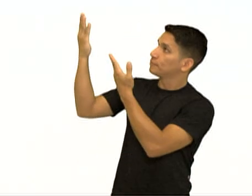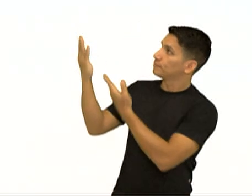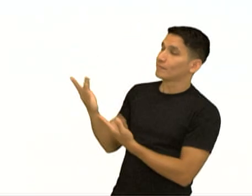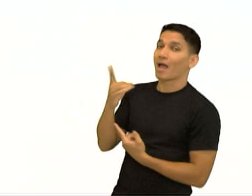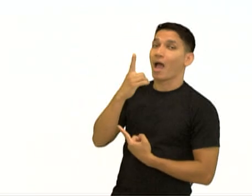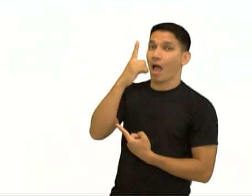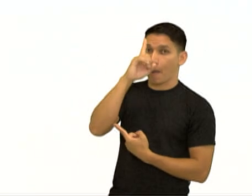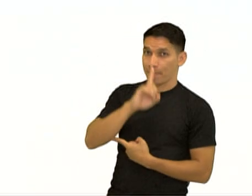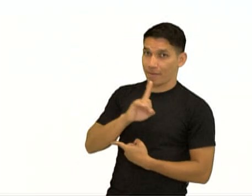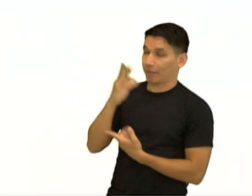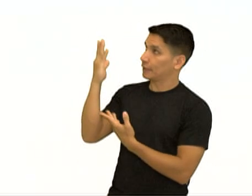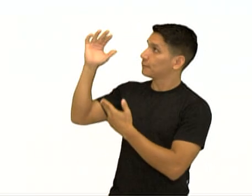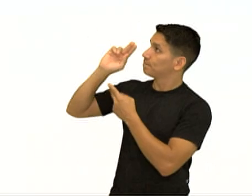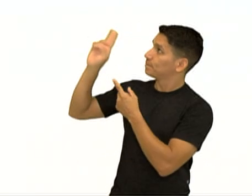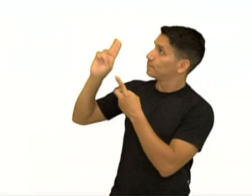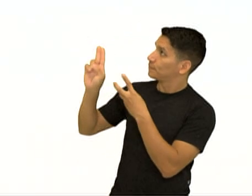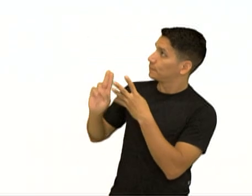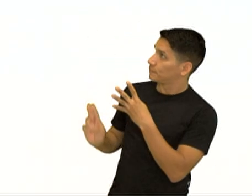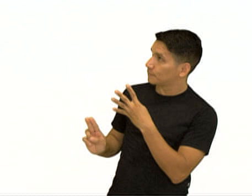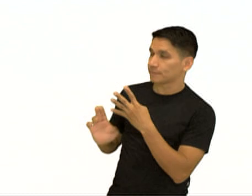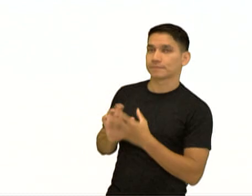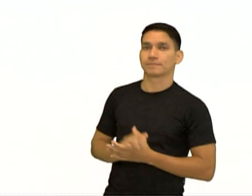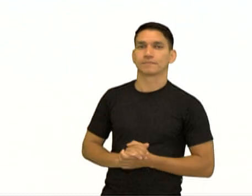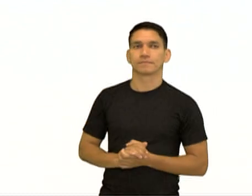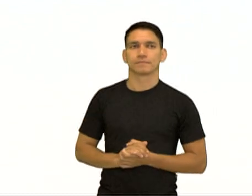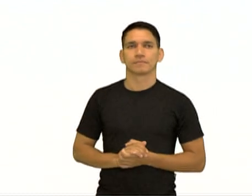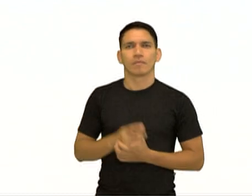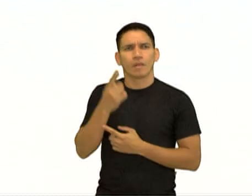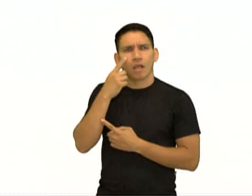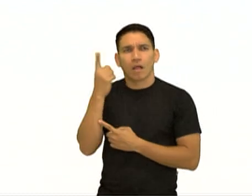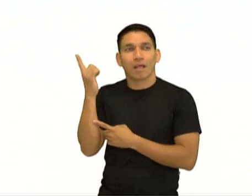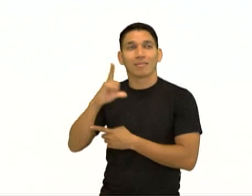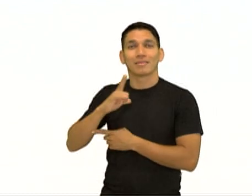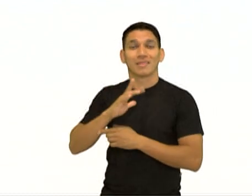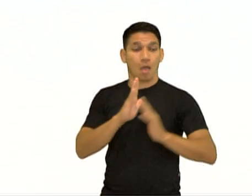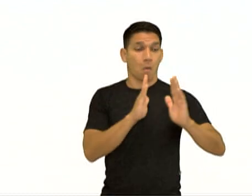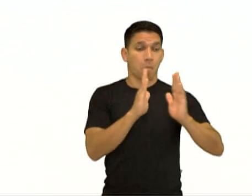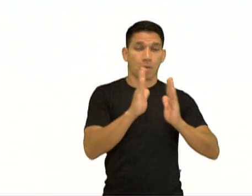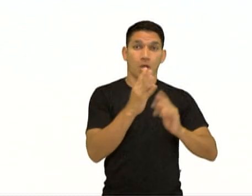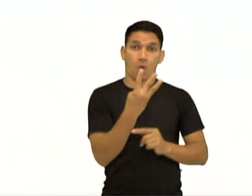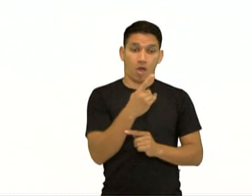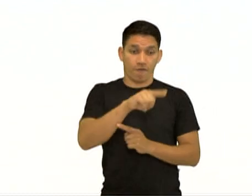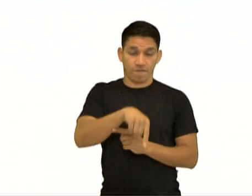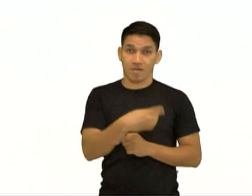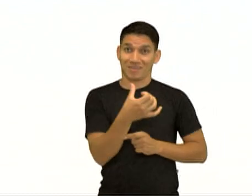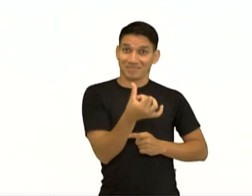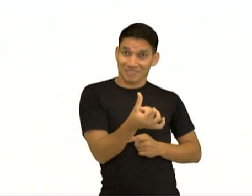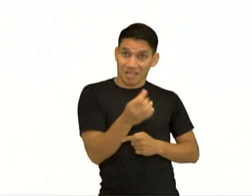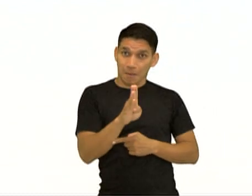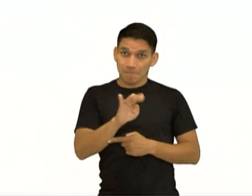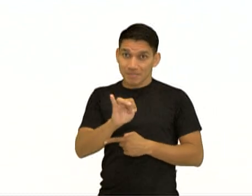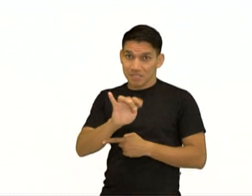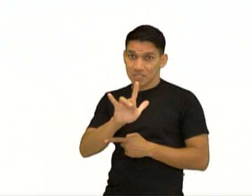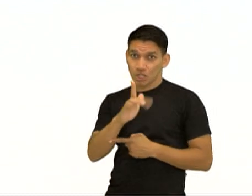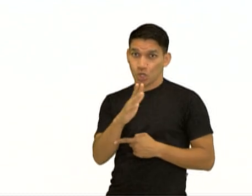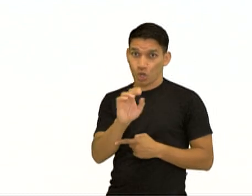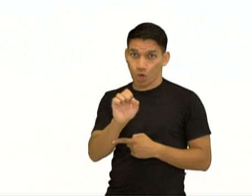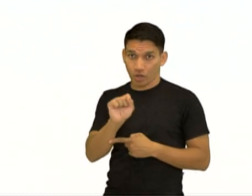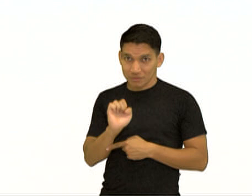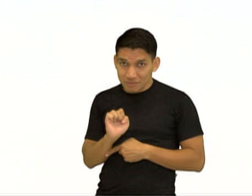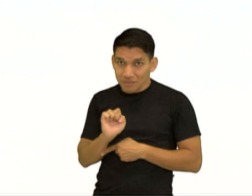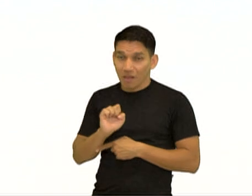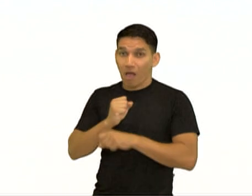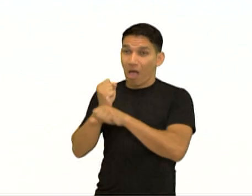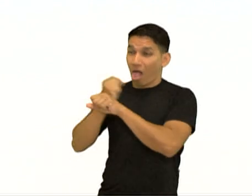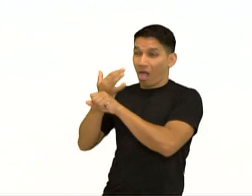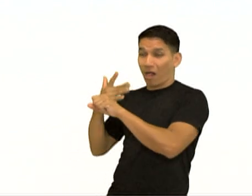paleozoico, mesozoico e cenozoico. E você pode visualizar que 4,6 bilhões de anos até